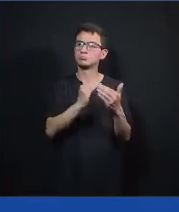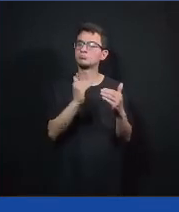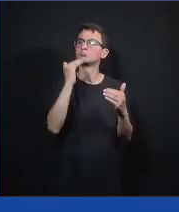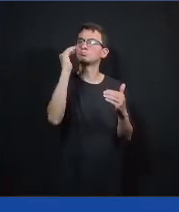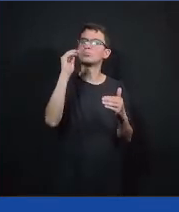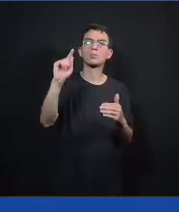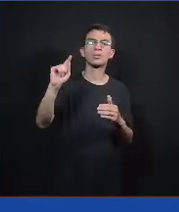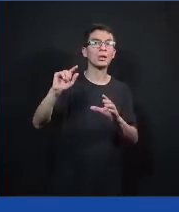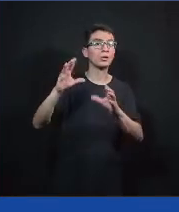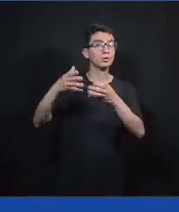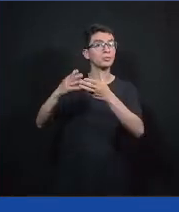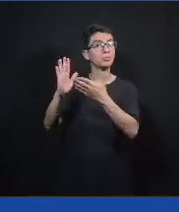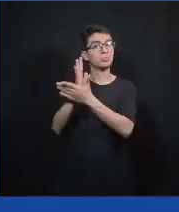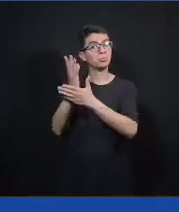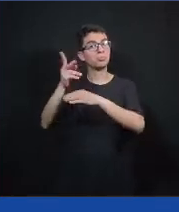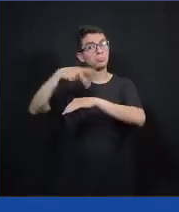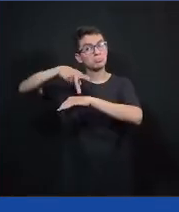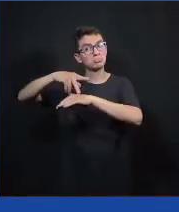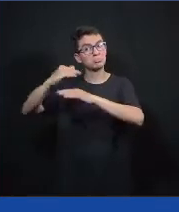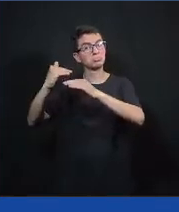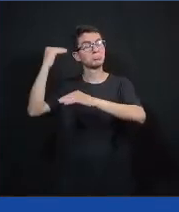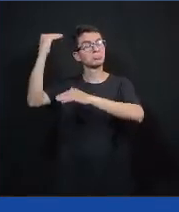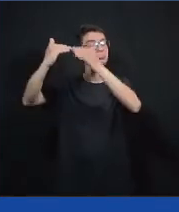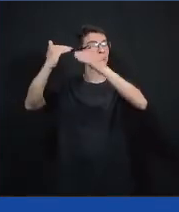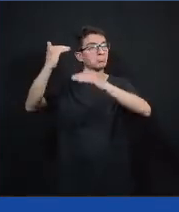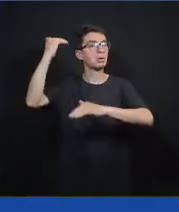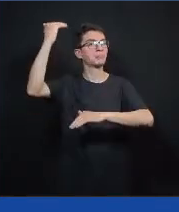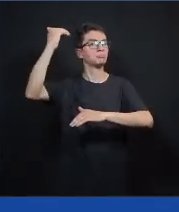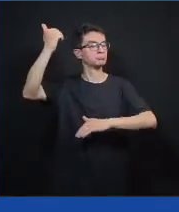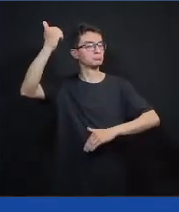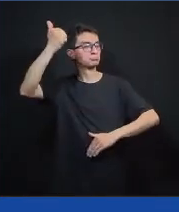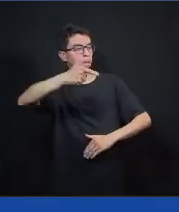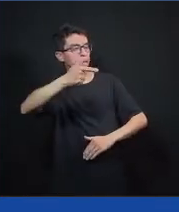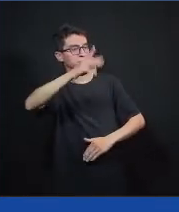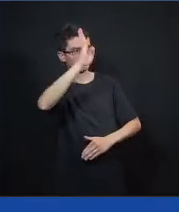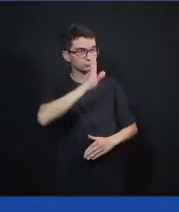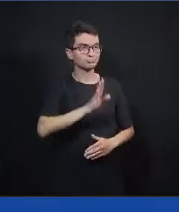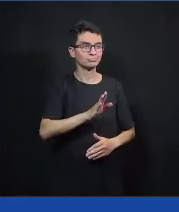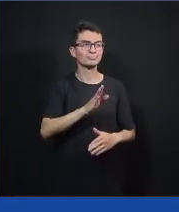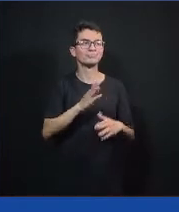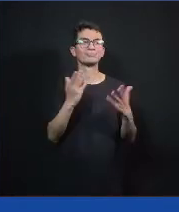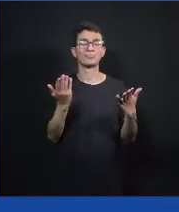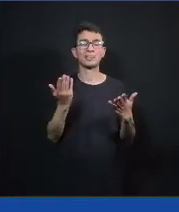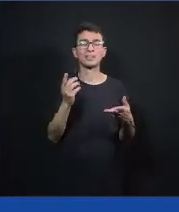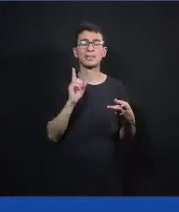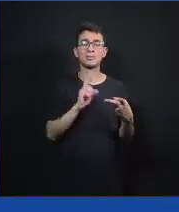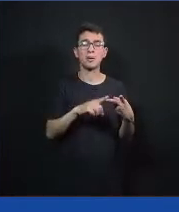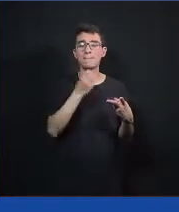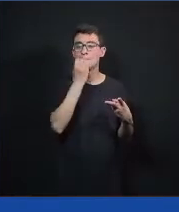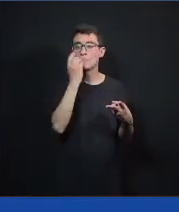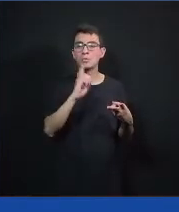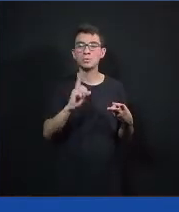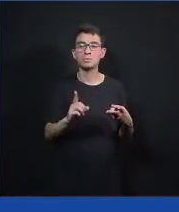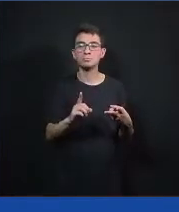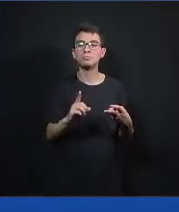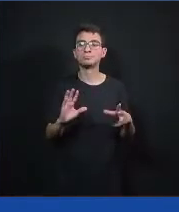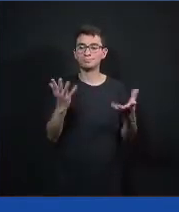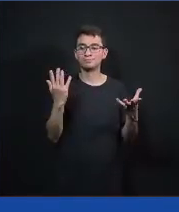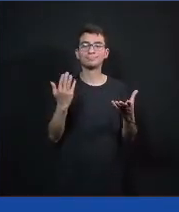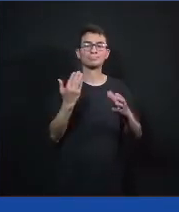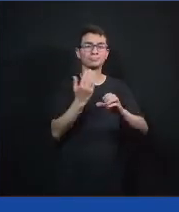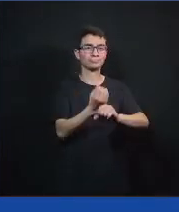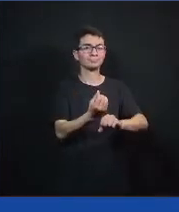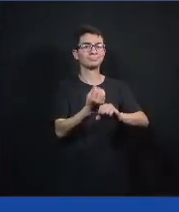né? Agora, um segundo elemento que é preciso considerar, que não é tão bom, é que a tramitação à distância tende